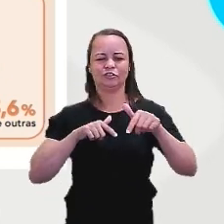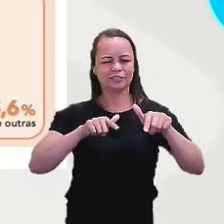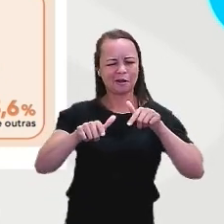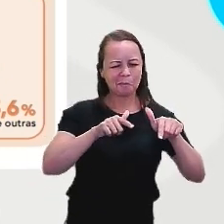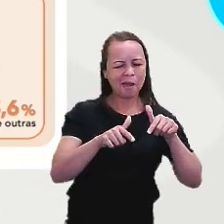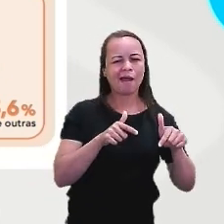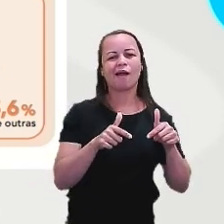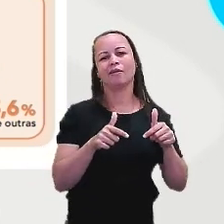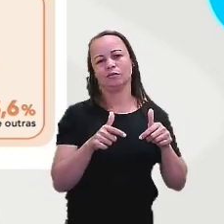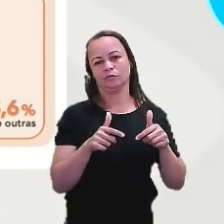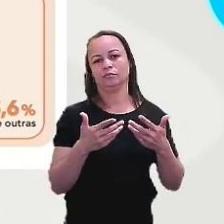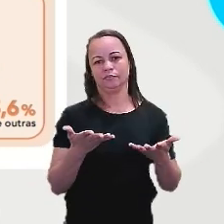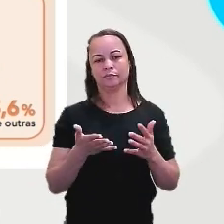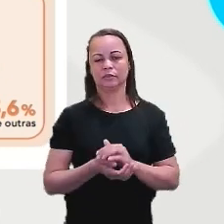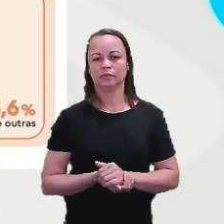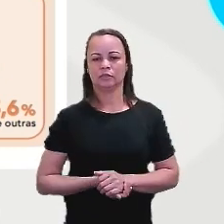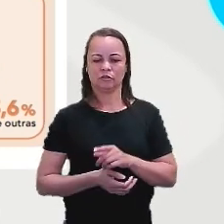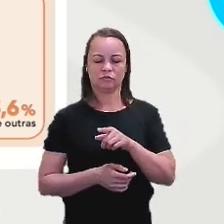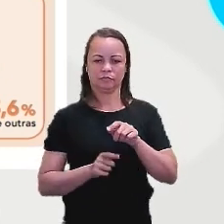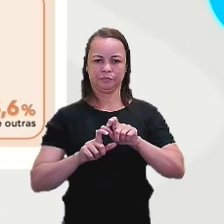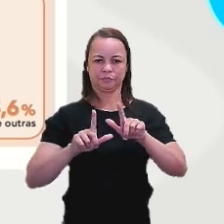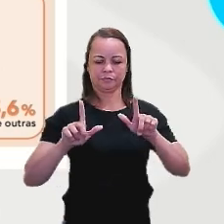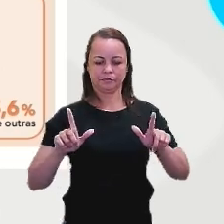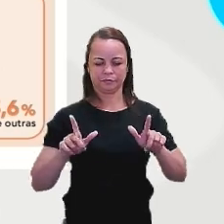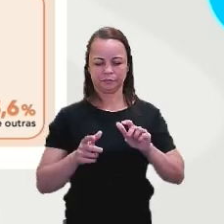de trabalho. Você pode abrir aqui, por favor.